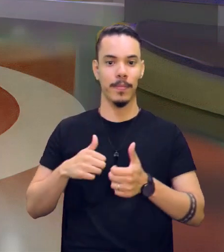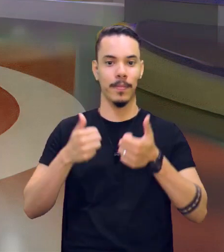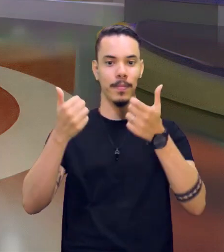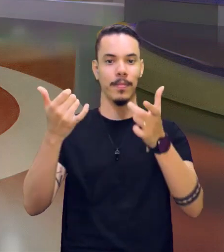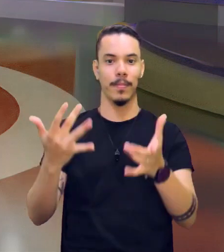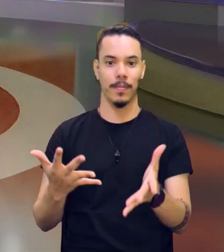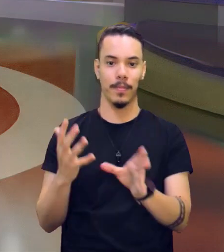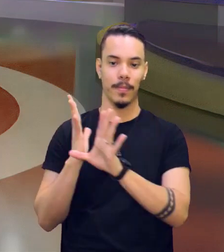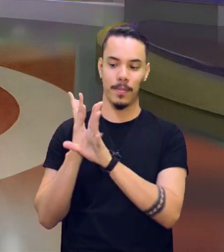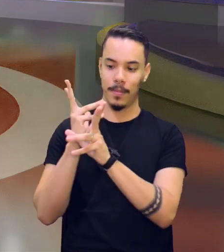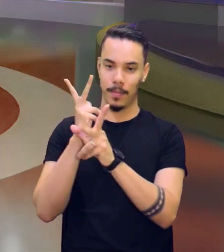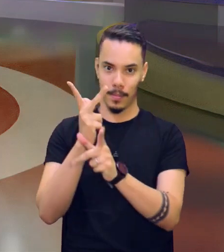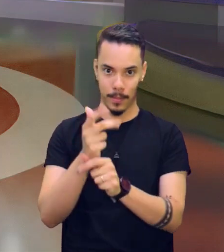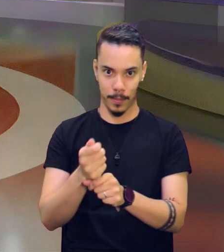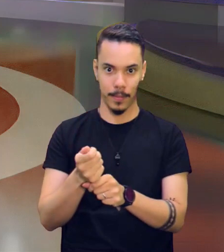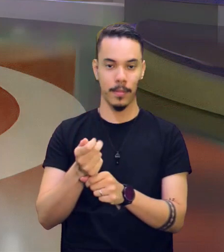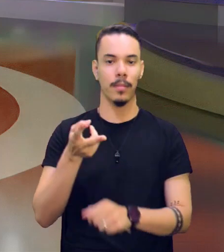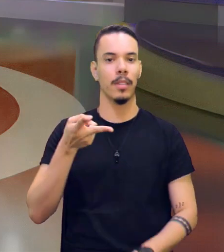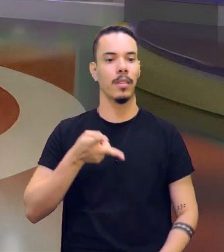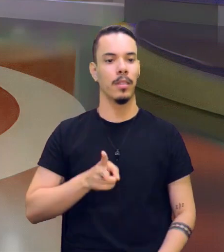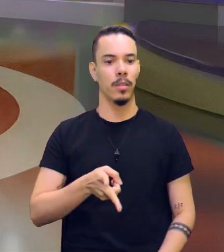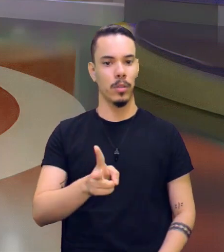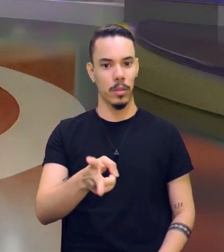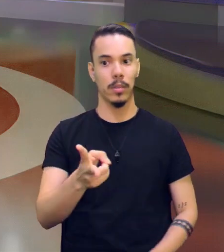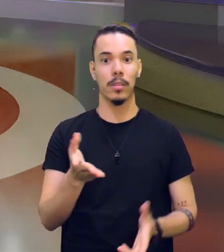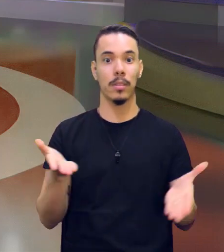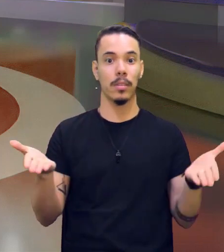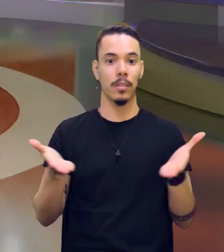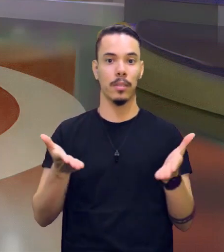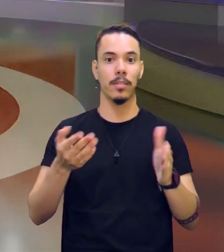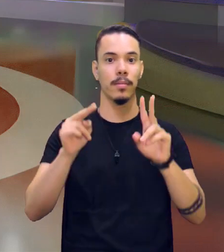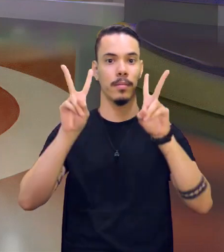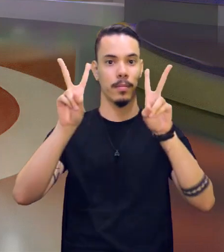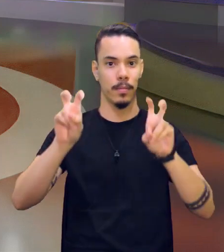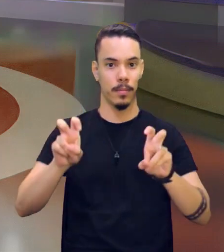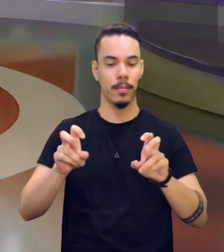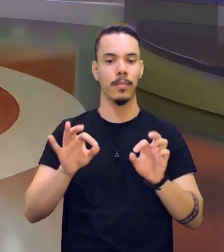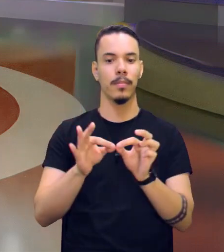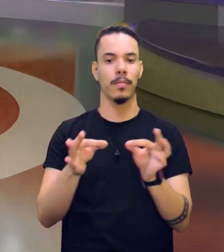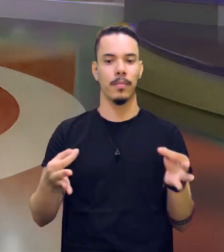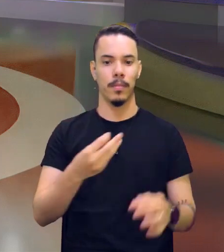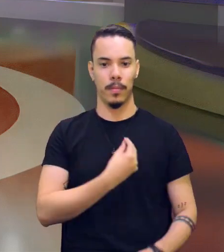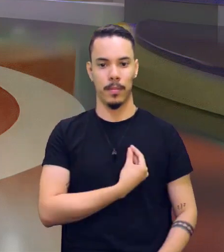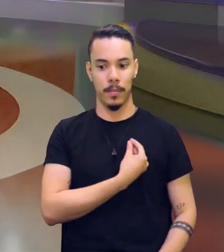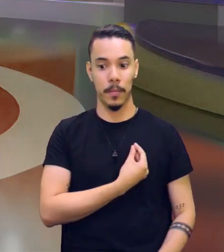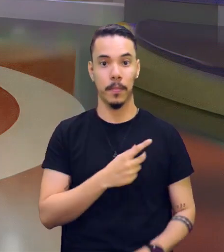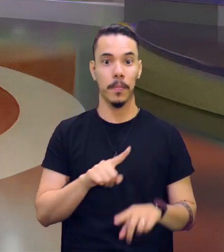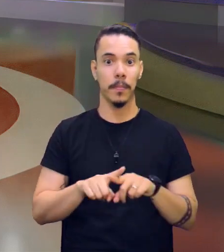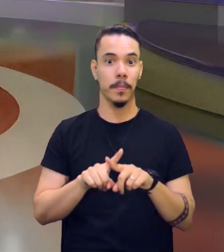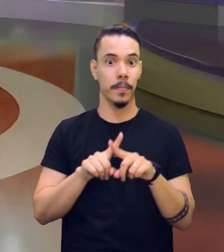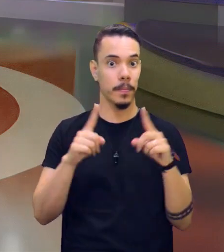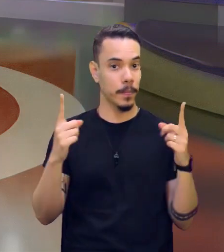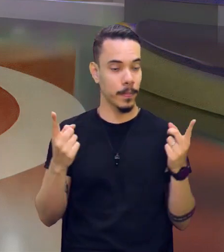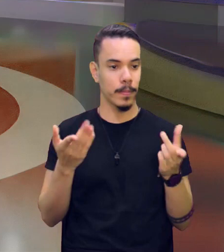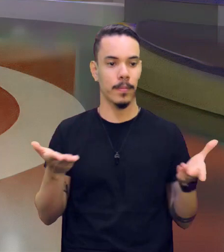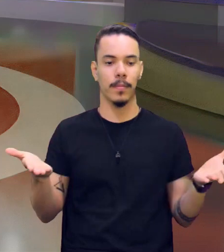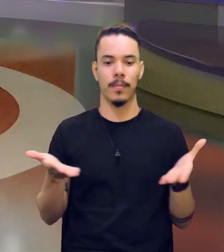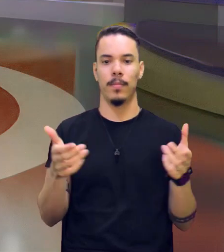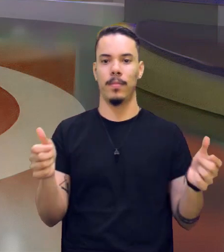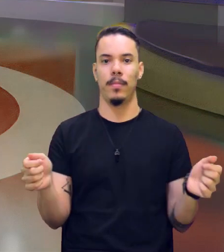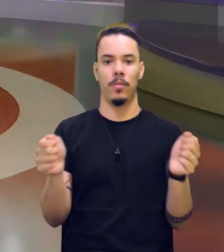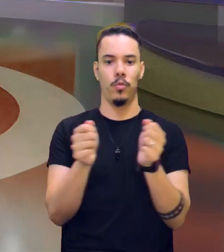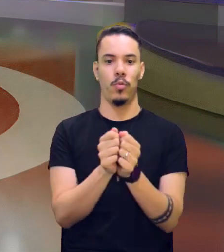and Exercise, ainda continuaremos com o tema de Simple Present. Porém, agora ele vai vir junto